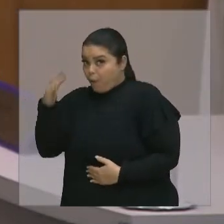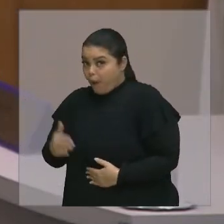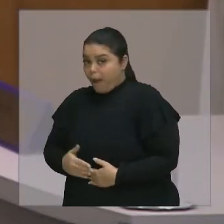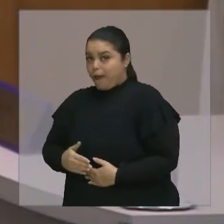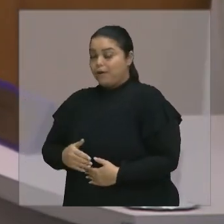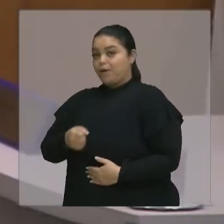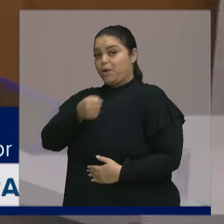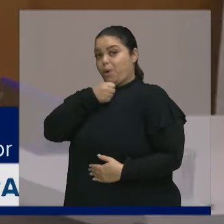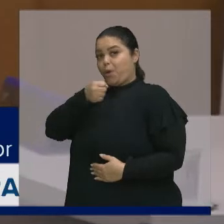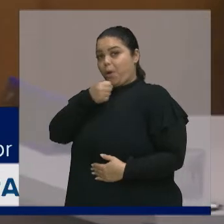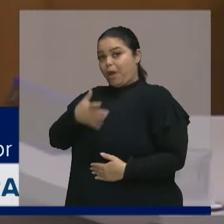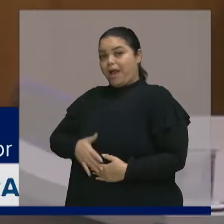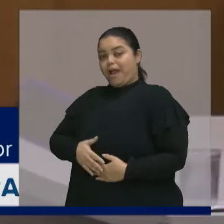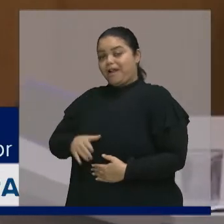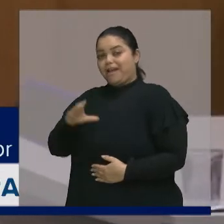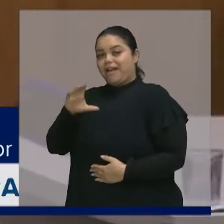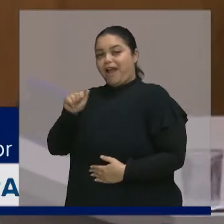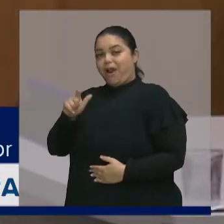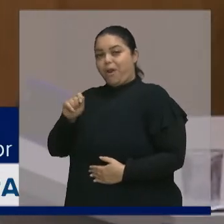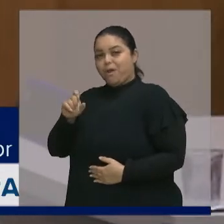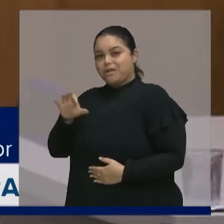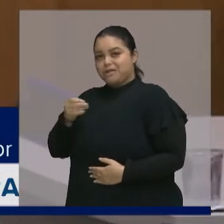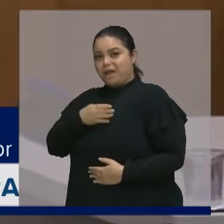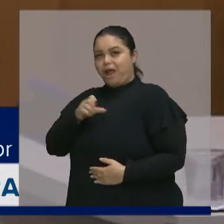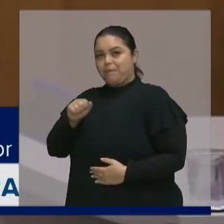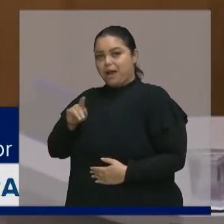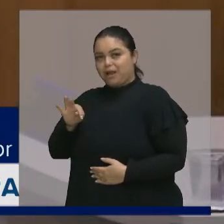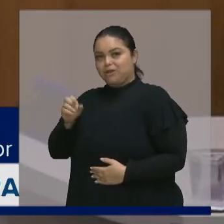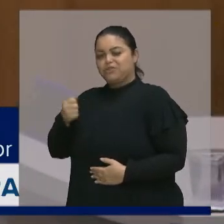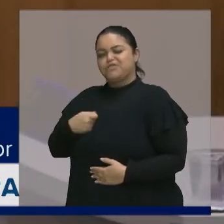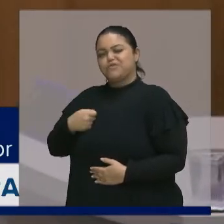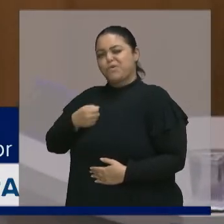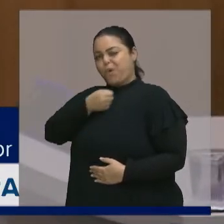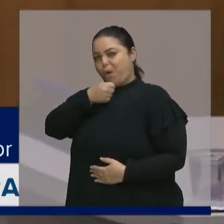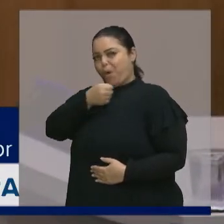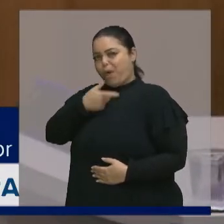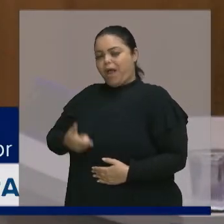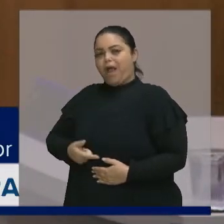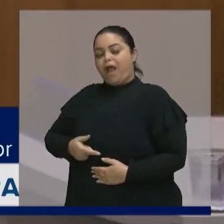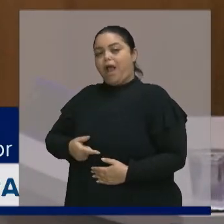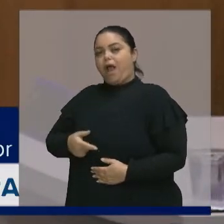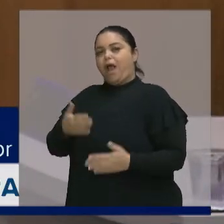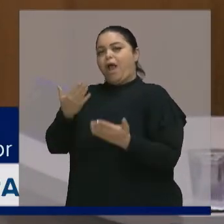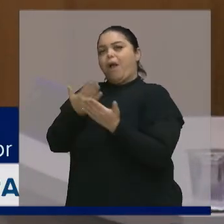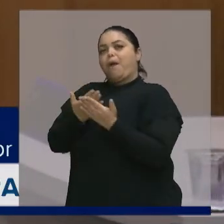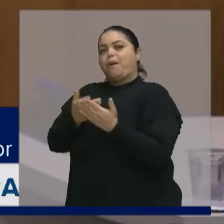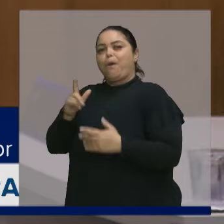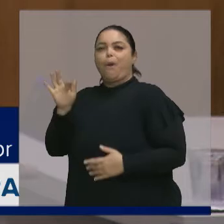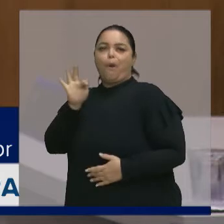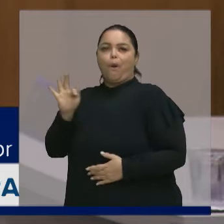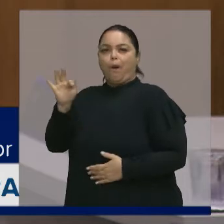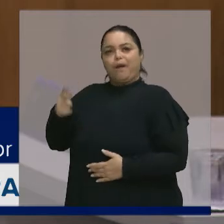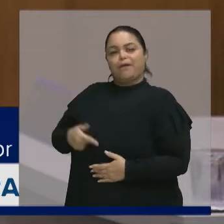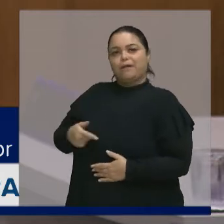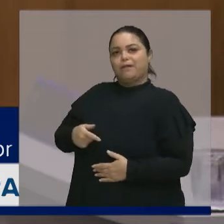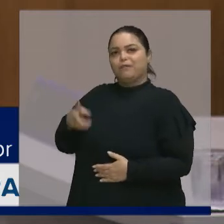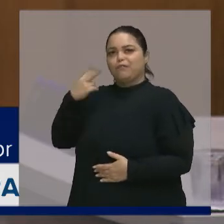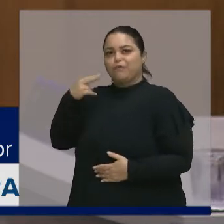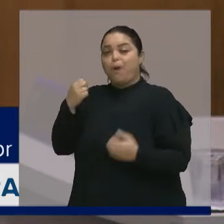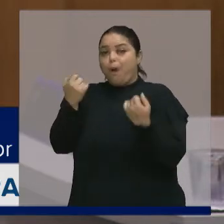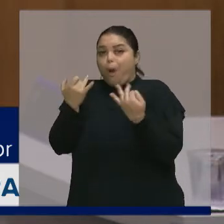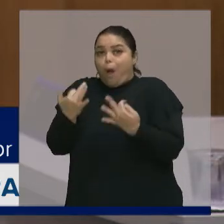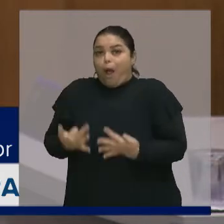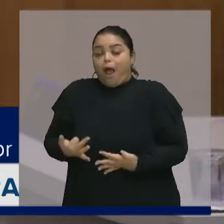jornalista Carlos Abranches, meu conterrâneo, formamos na mesma universidade, como a vereadora muito bem disse,